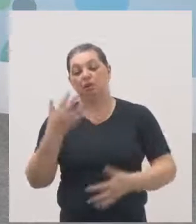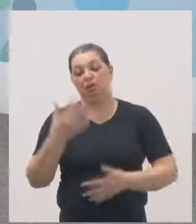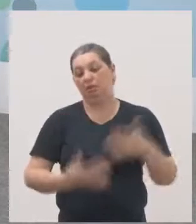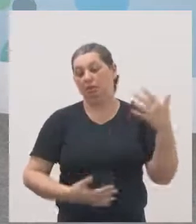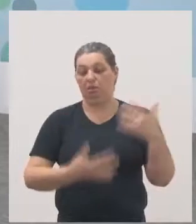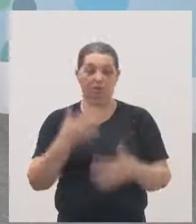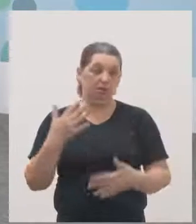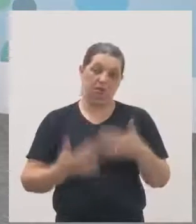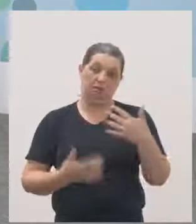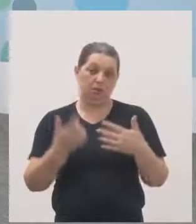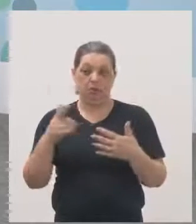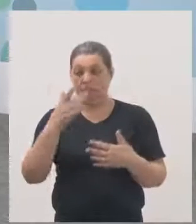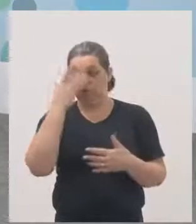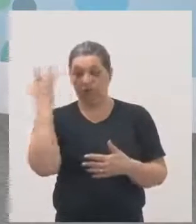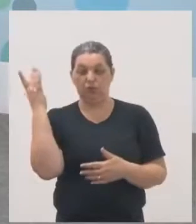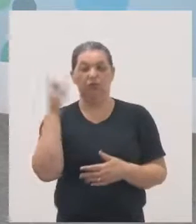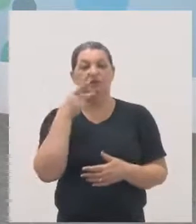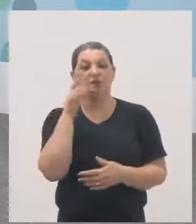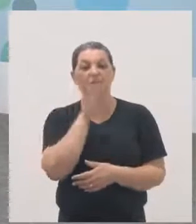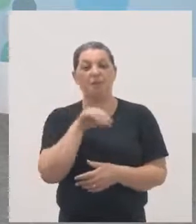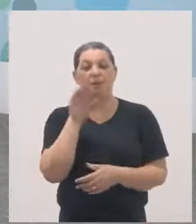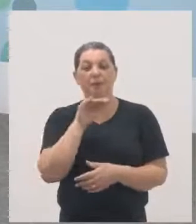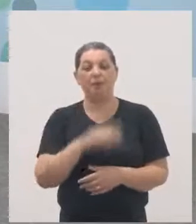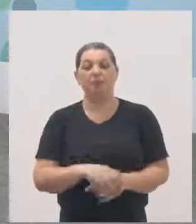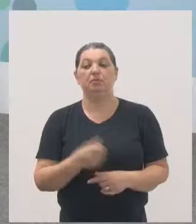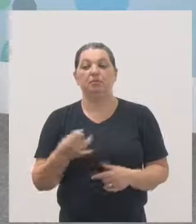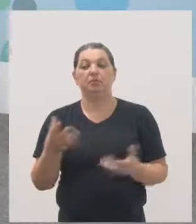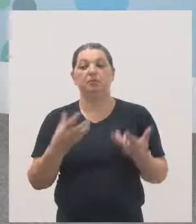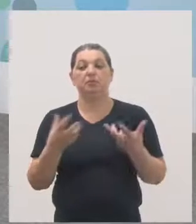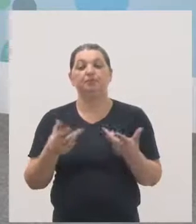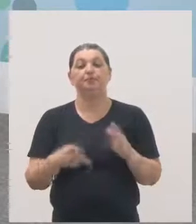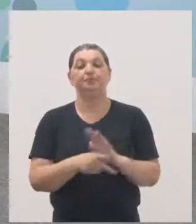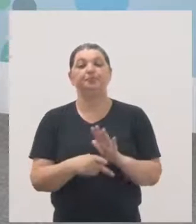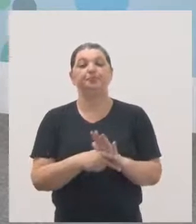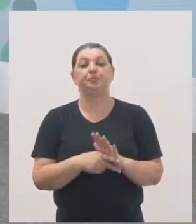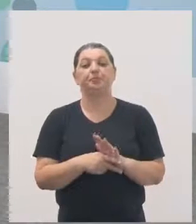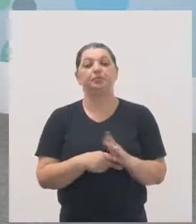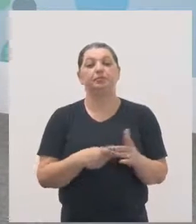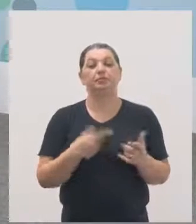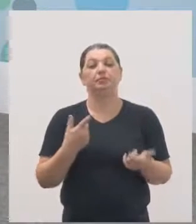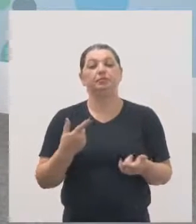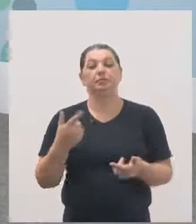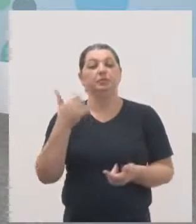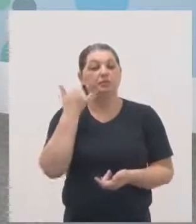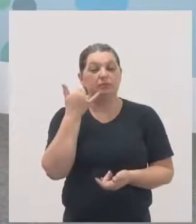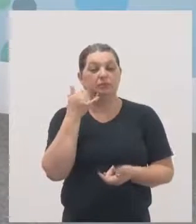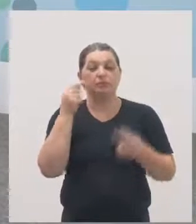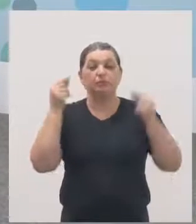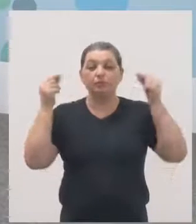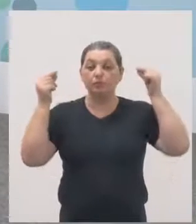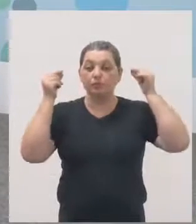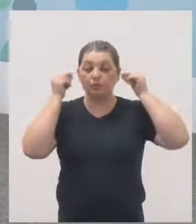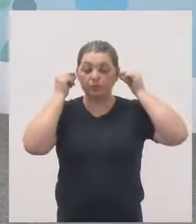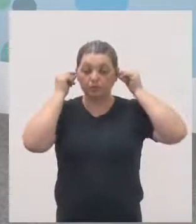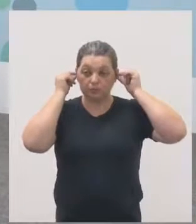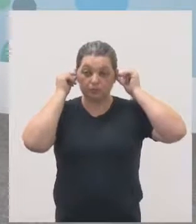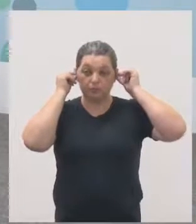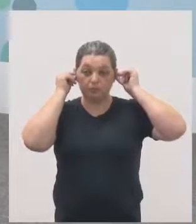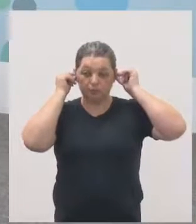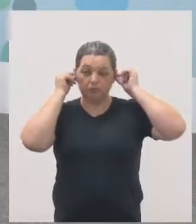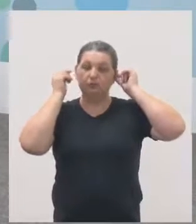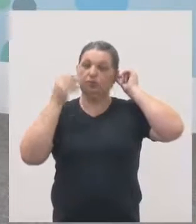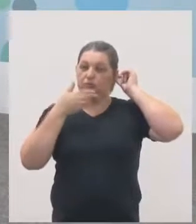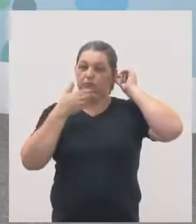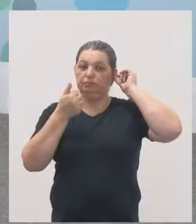se você quiser fazer a captação no celular com um fone de ouvido, né? Que fica, inclusive,